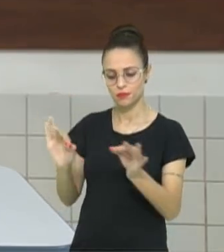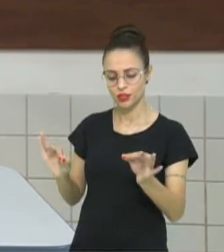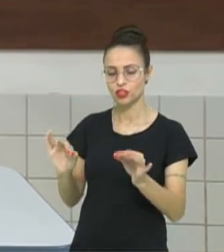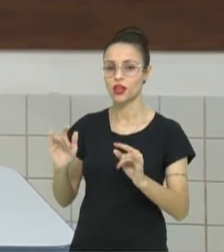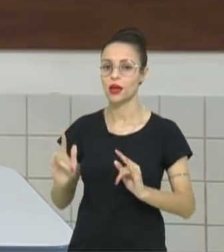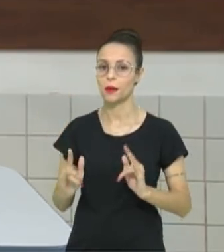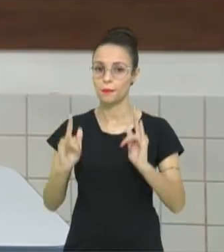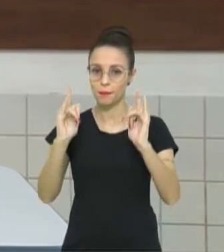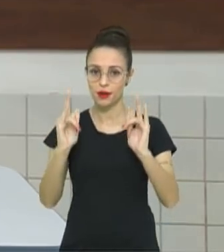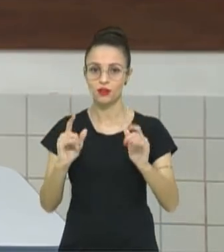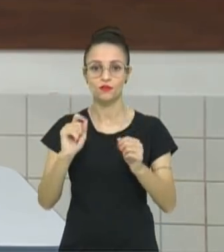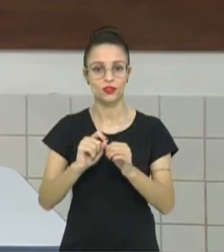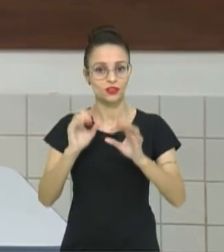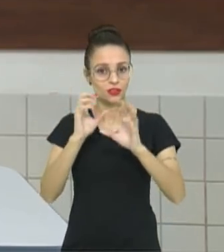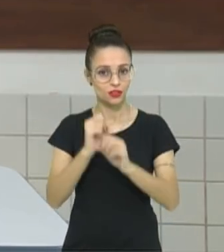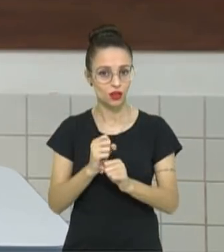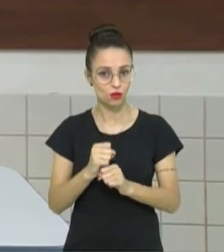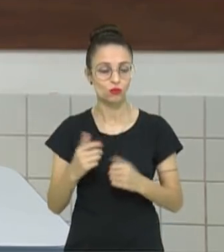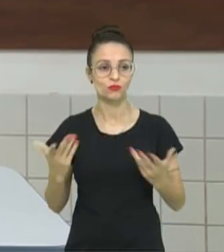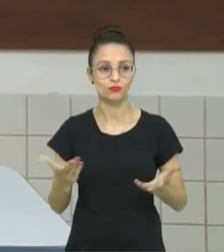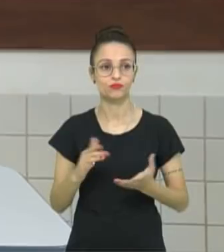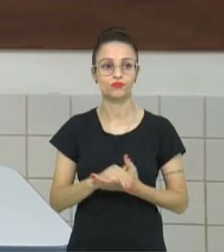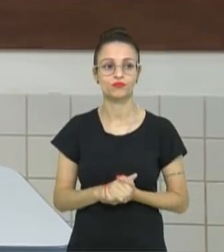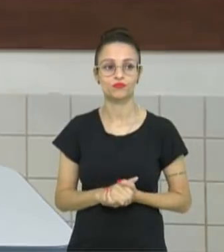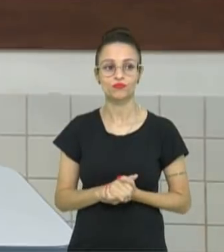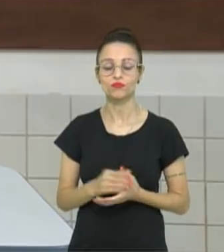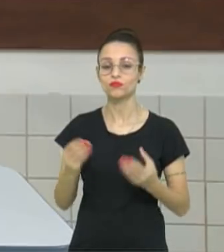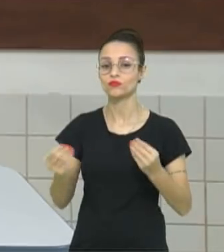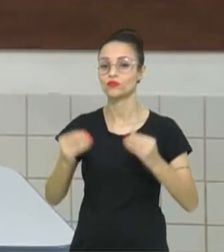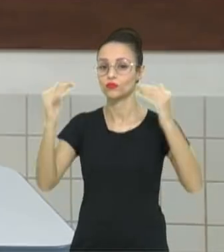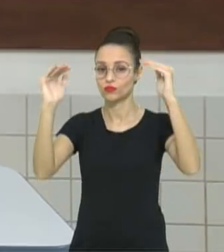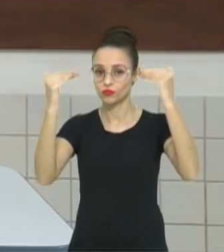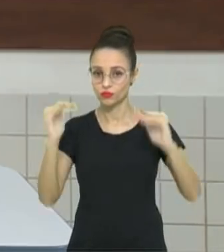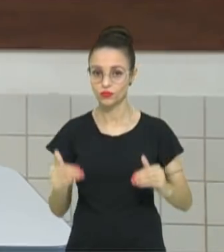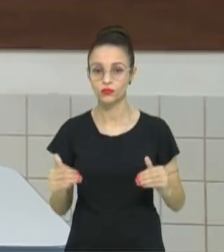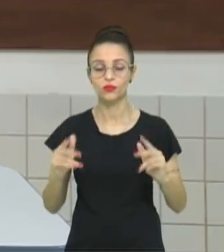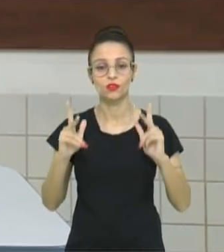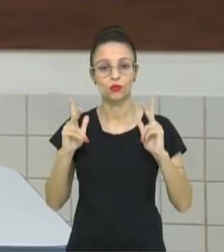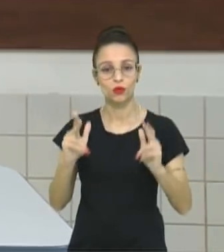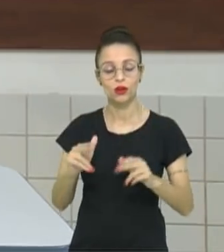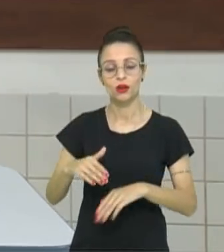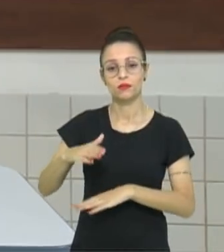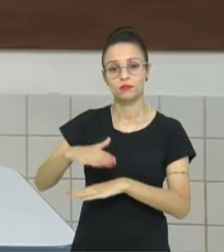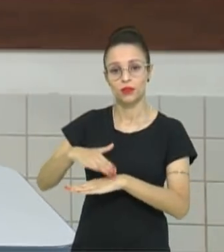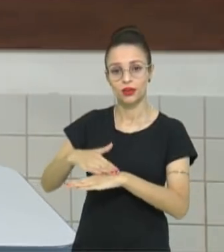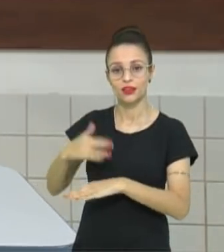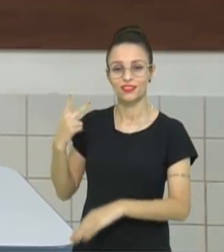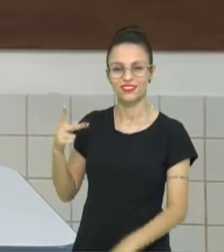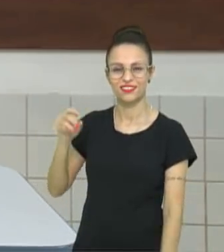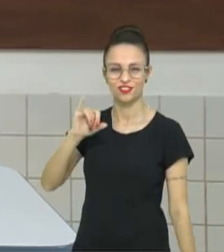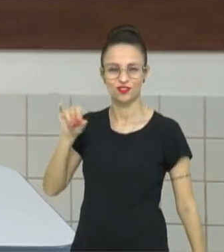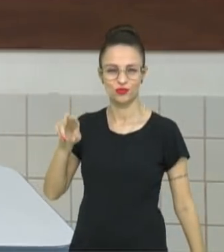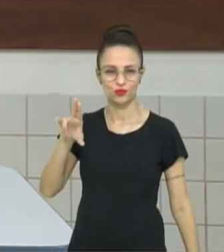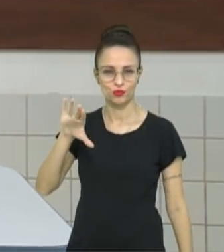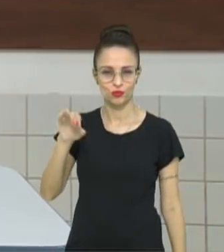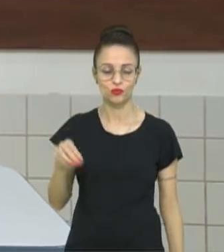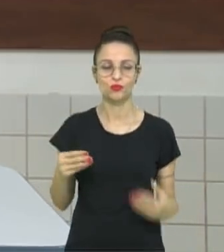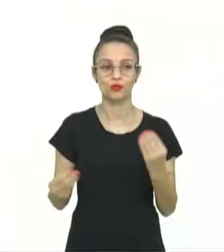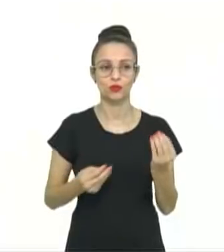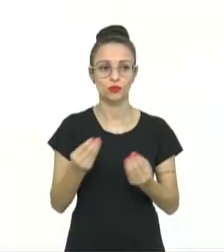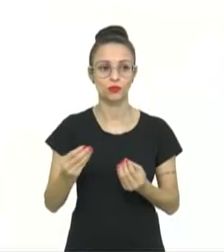Você vai fazer este cálculo. Então, seguindo o raciocínio do Júlio, né, da maquete do Júlio, o que nós